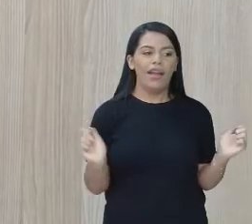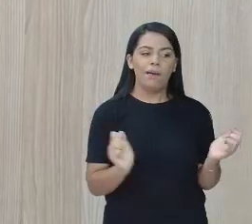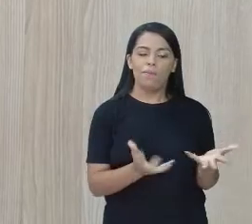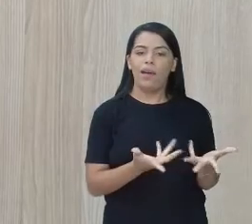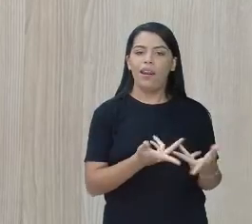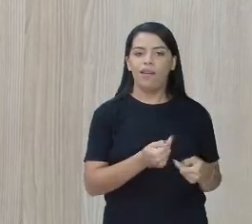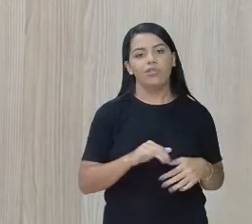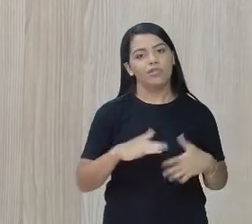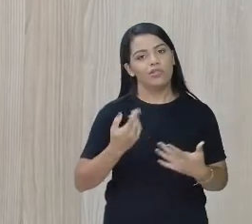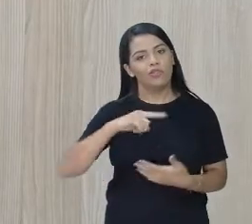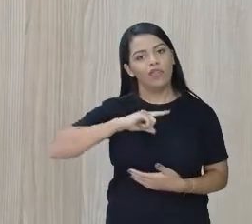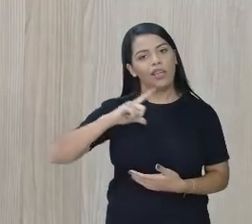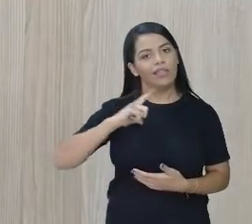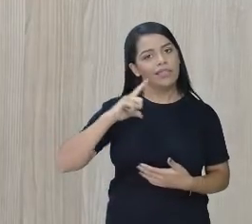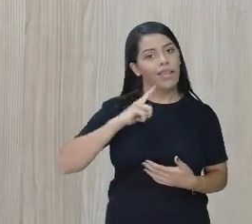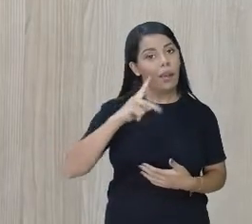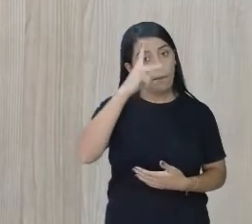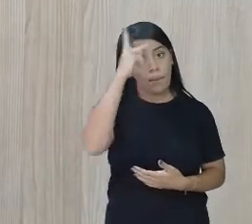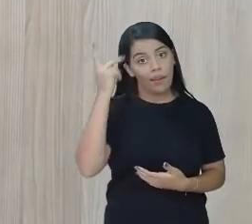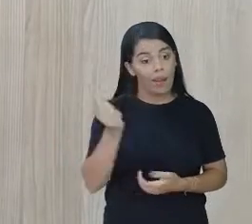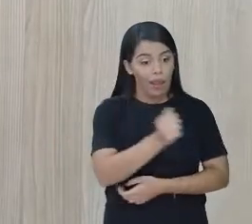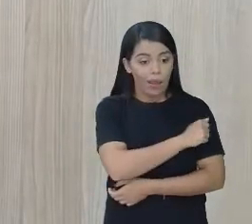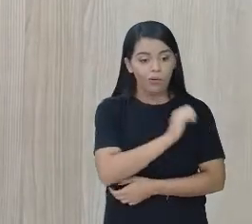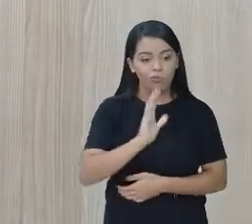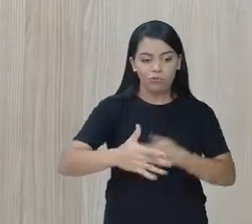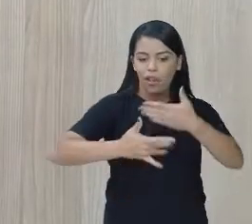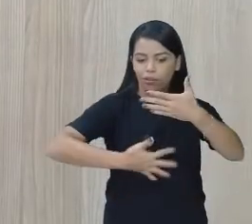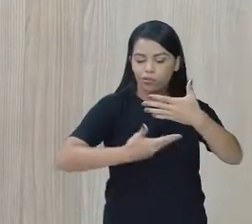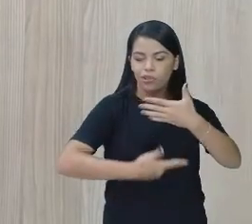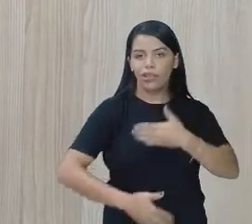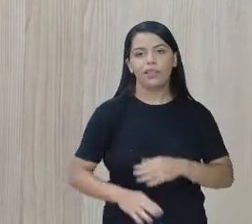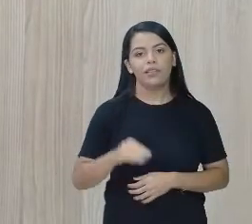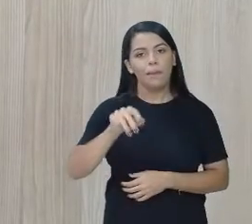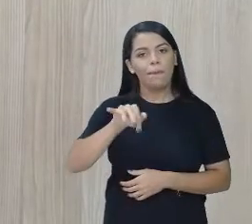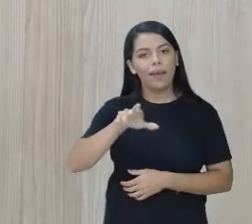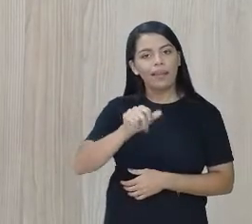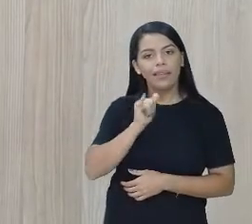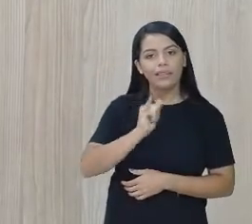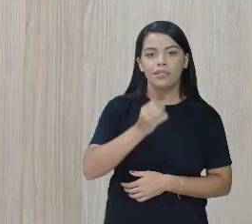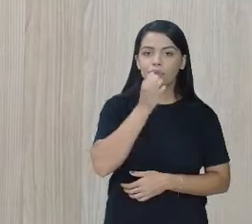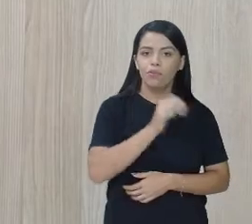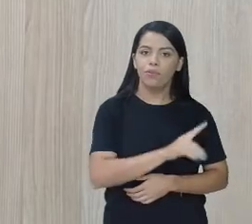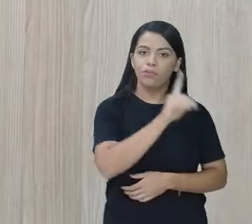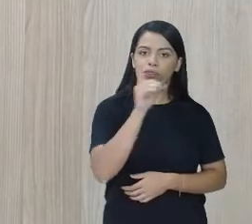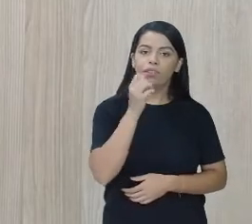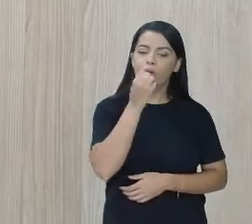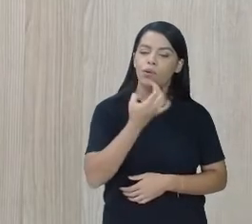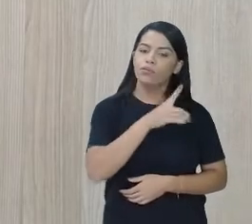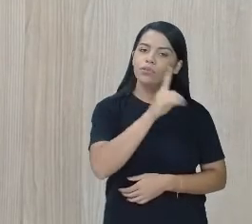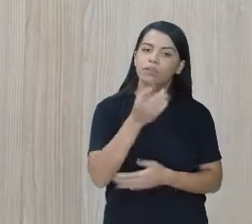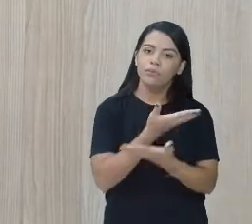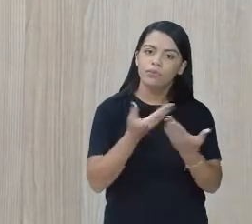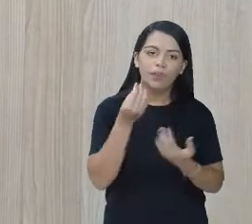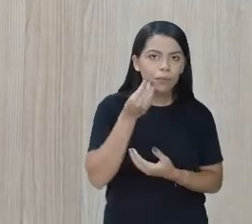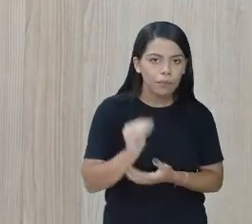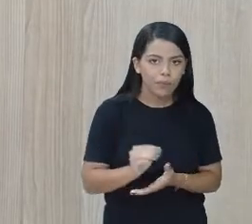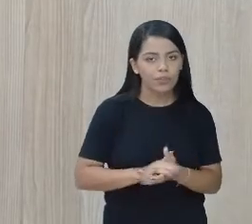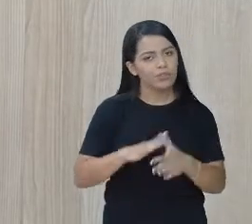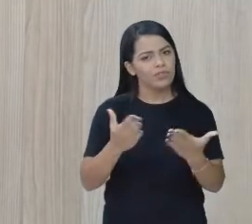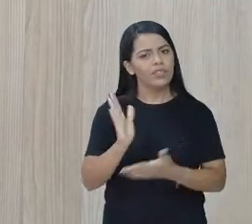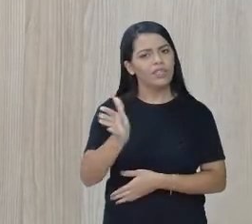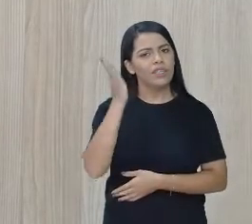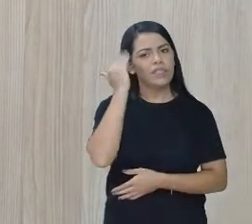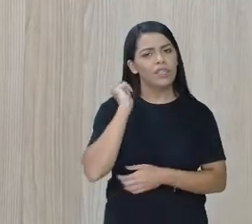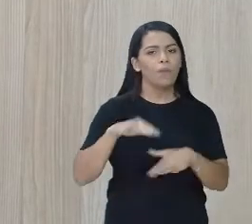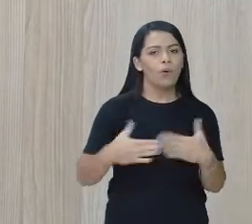no chat, professora Vivi. Maria, manda um bom dia. Bom dia, Maria, um beijo para você. E vocês já sabem como funciona, né?